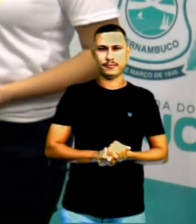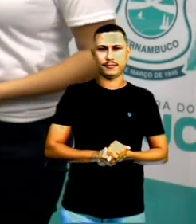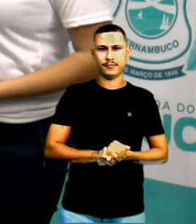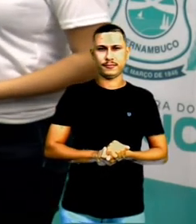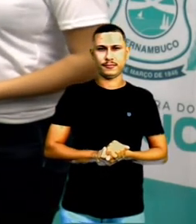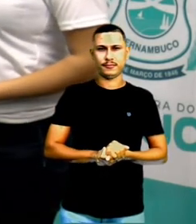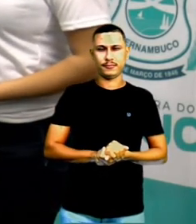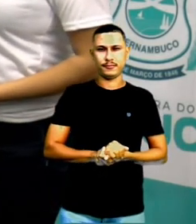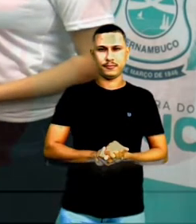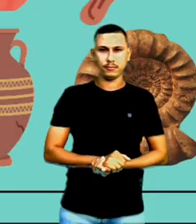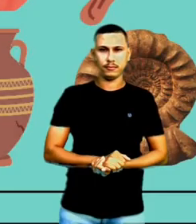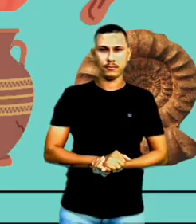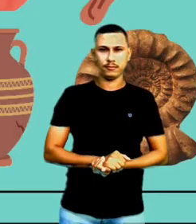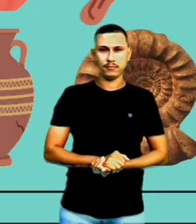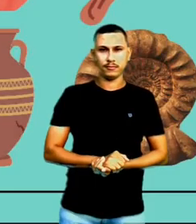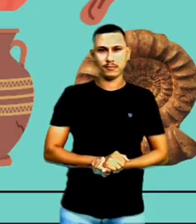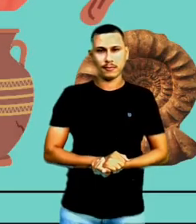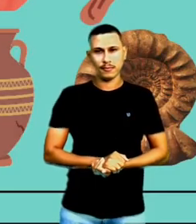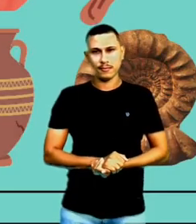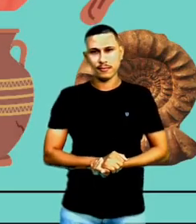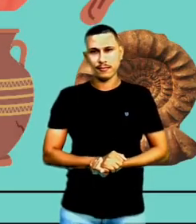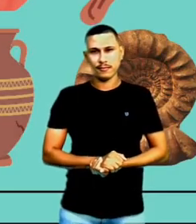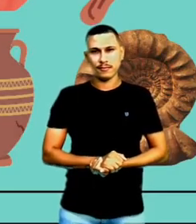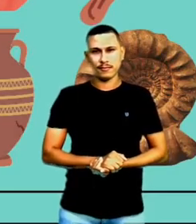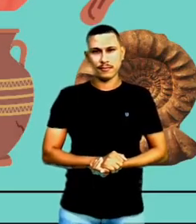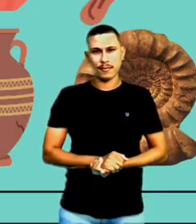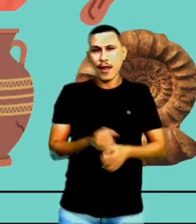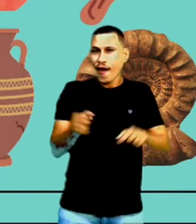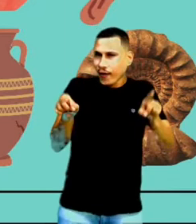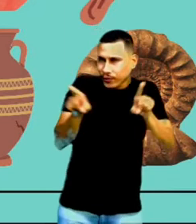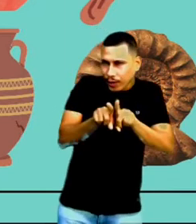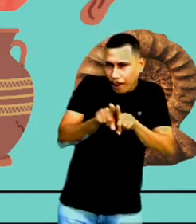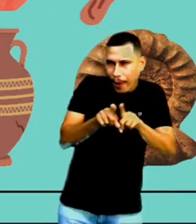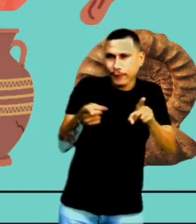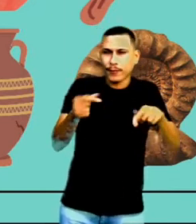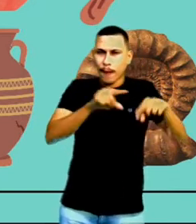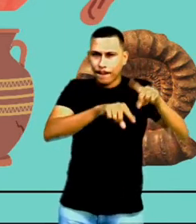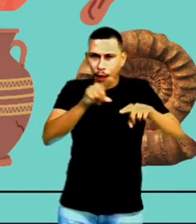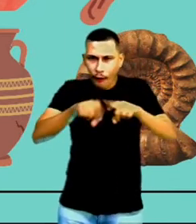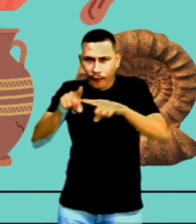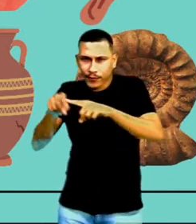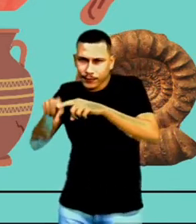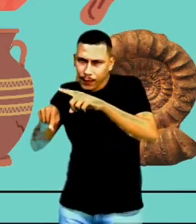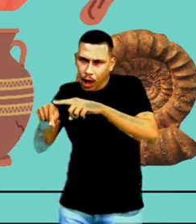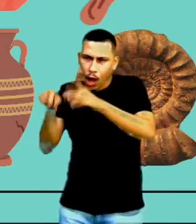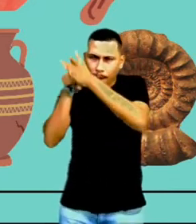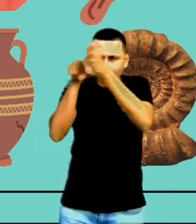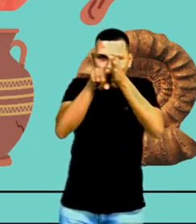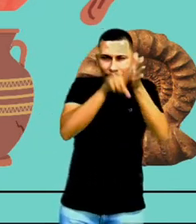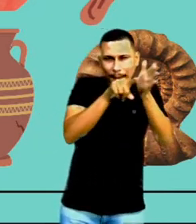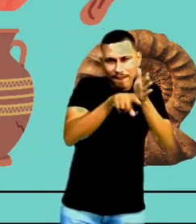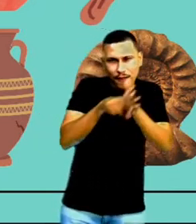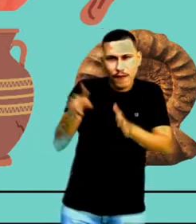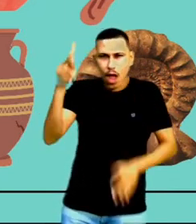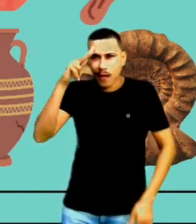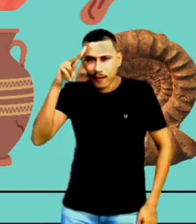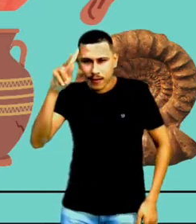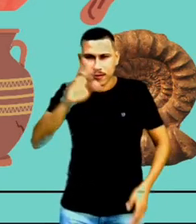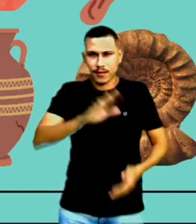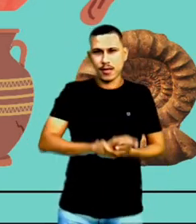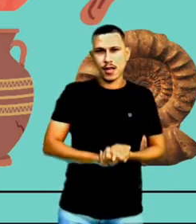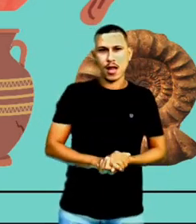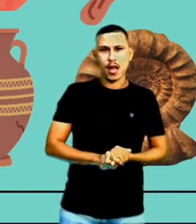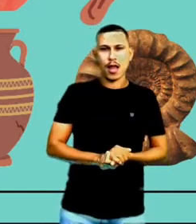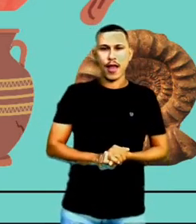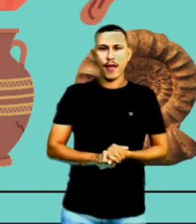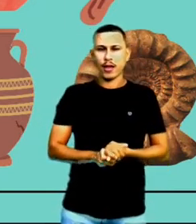história. Temos também as fontes materiais. São aquelas que